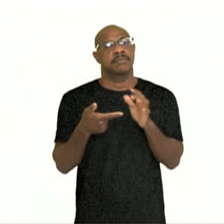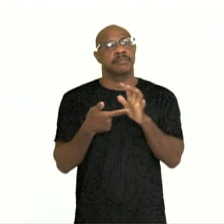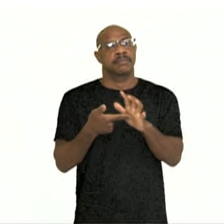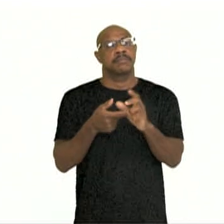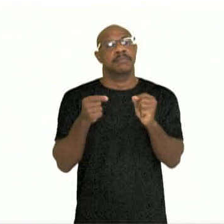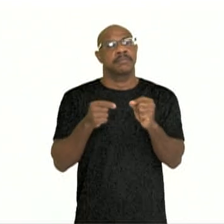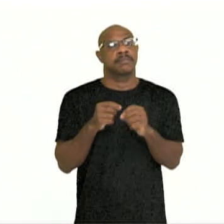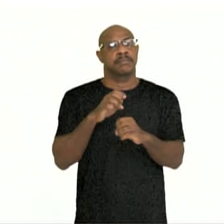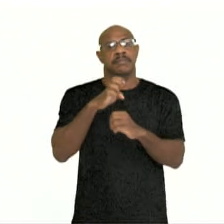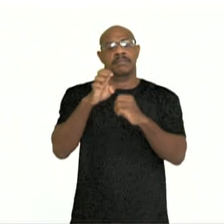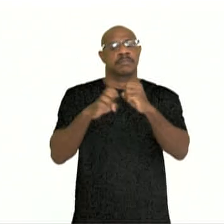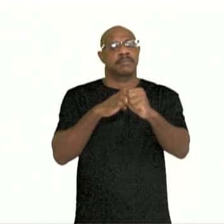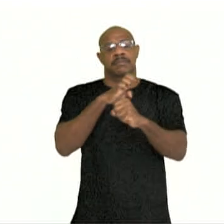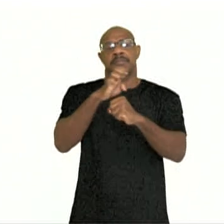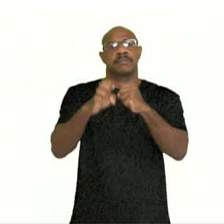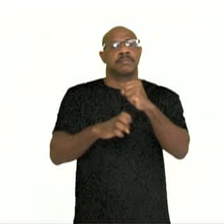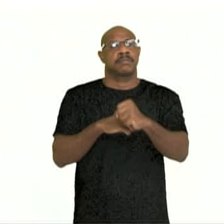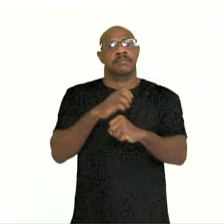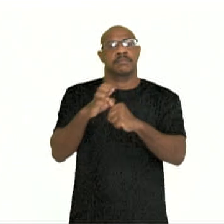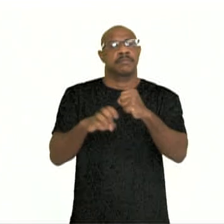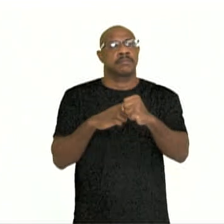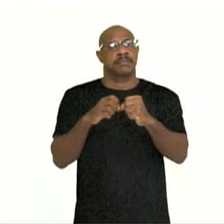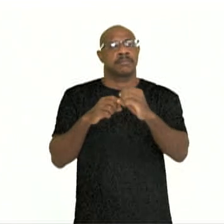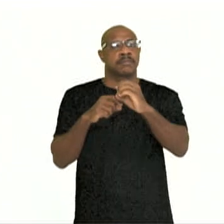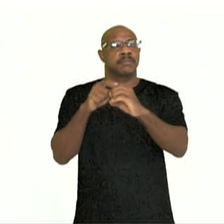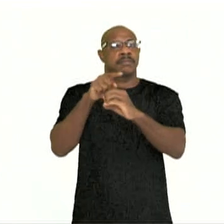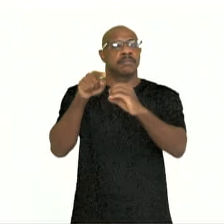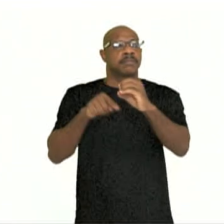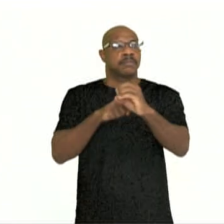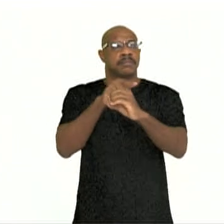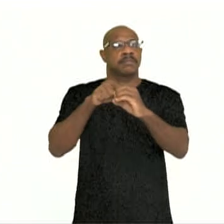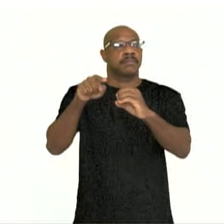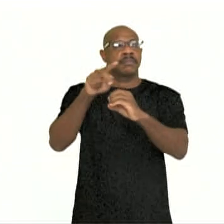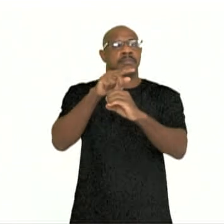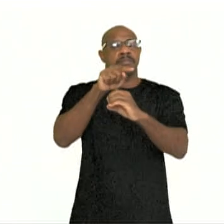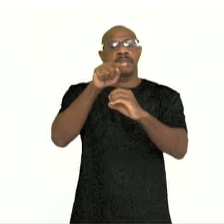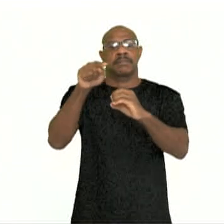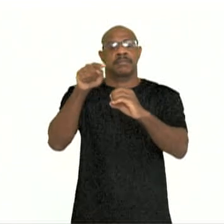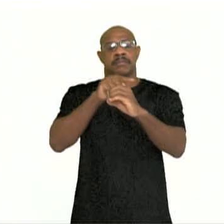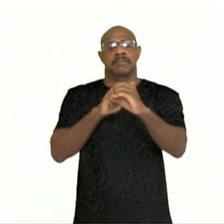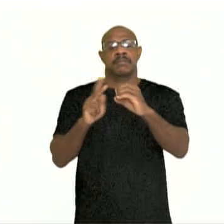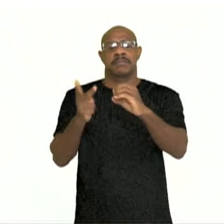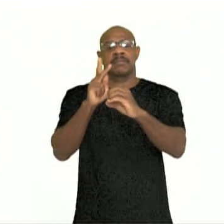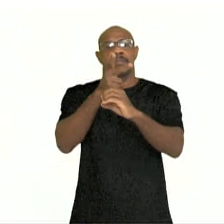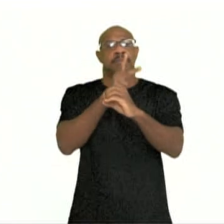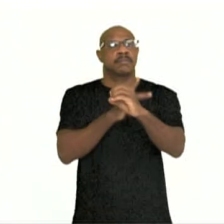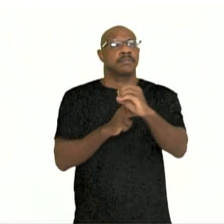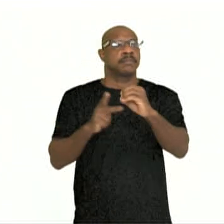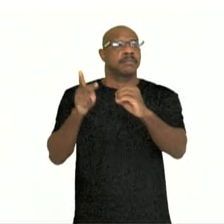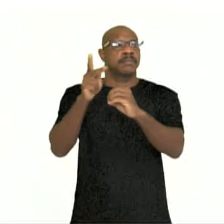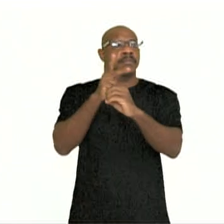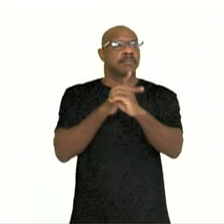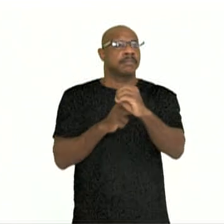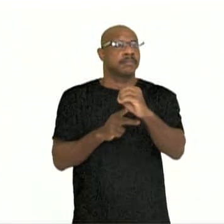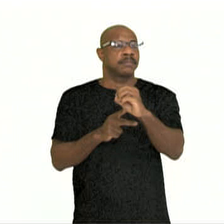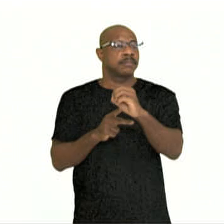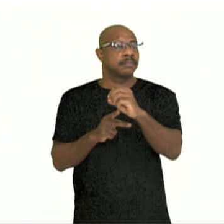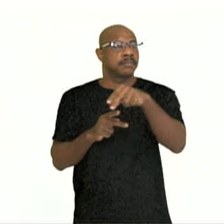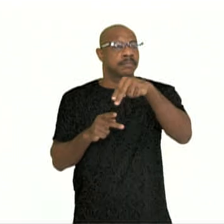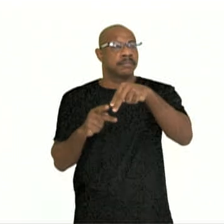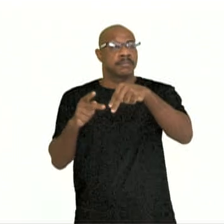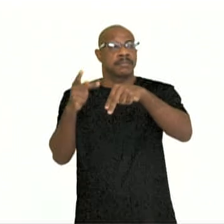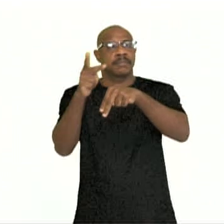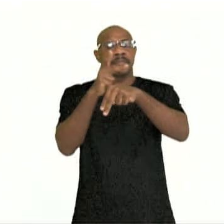os elétrons de valência em volta dos átomos e aí você vai ir compartilhando esses